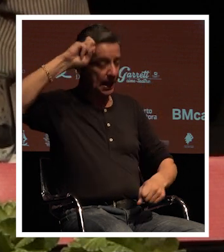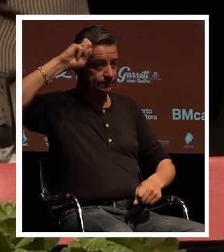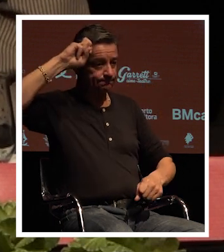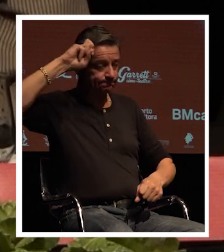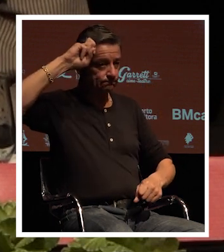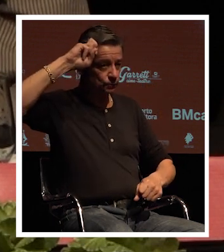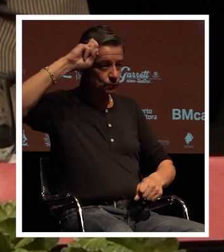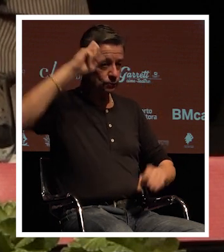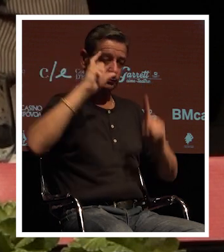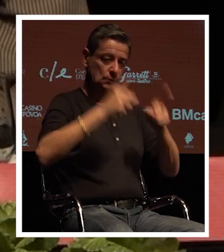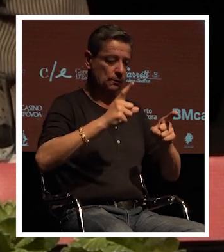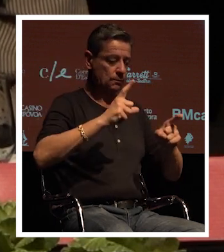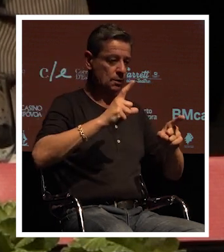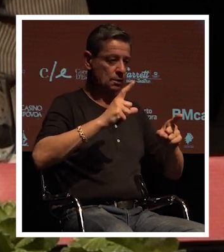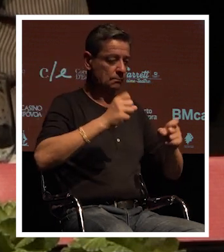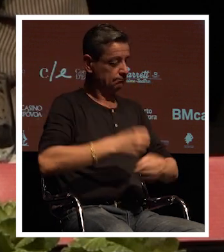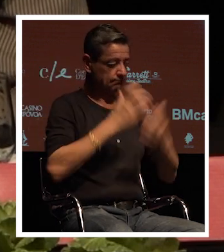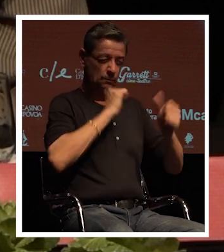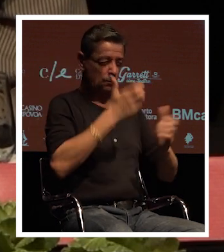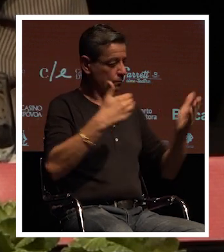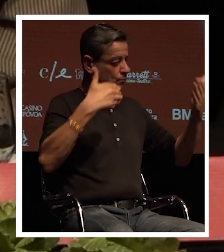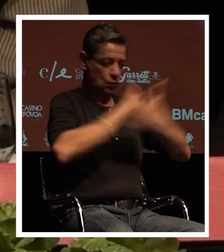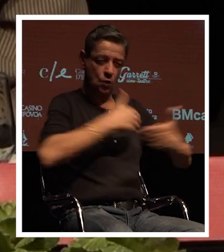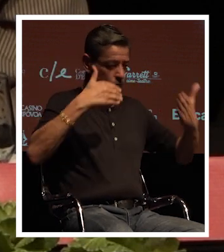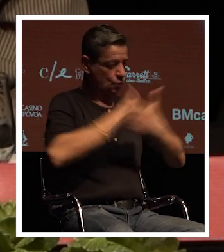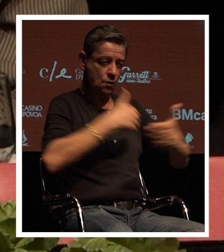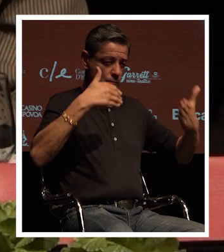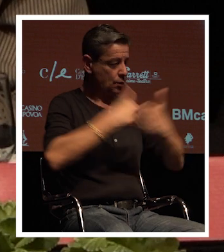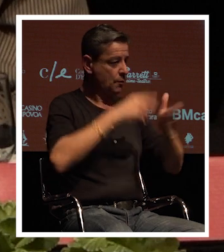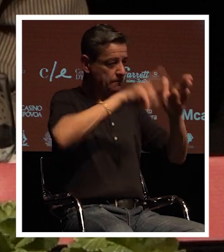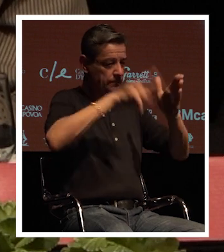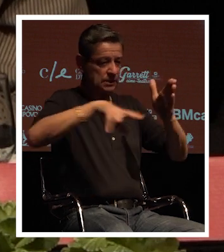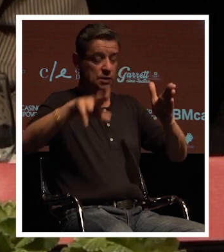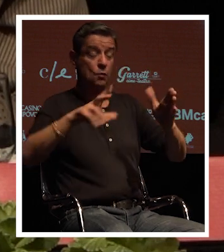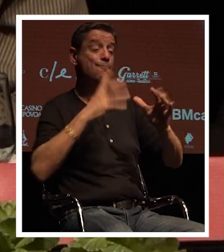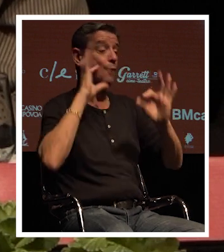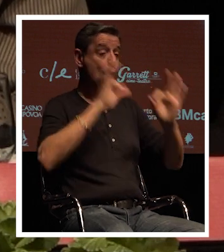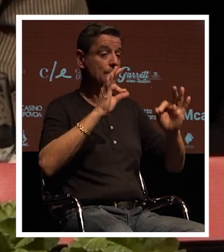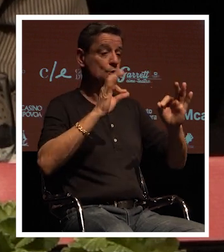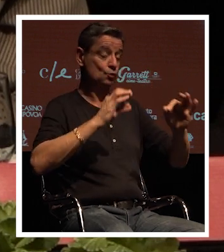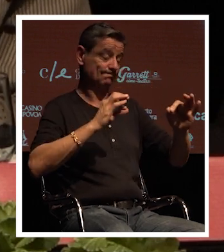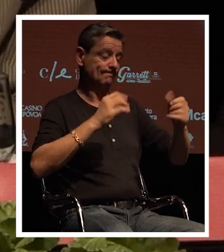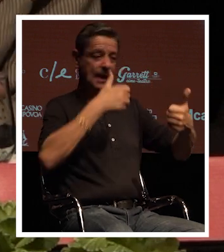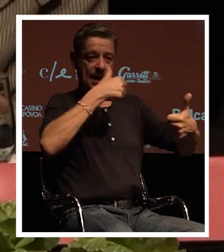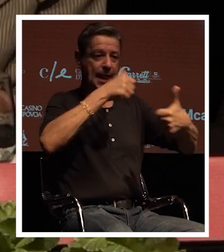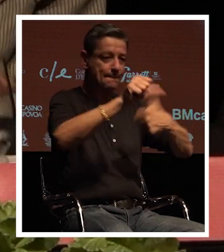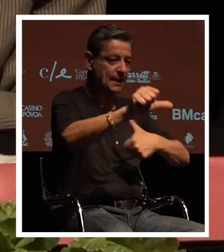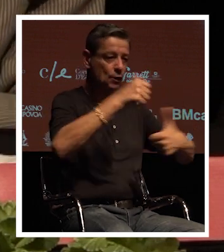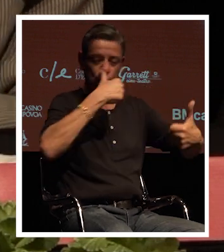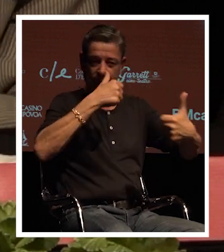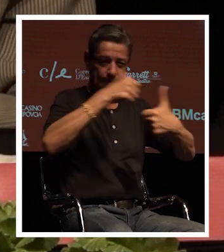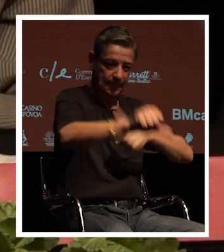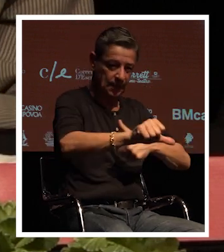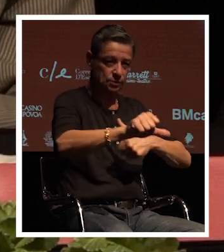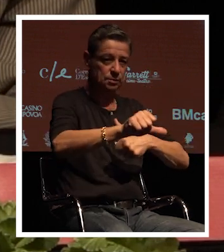que segundo os números matou mais gente que que os próprios inimigos na Segunda Guerra isto também já diz alguma